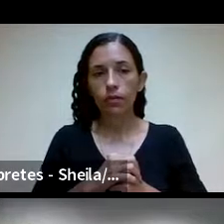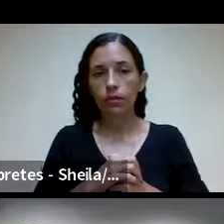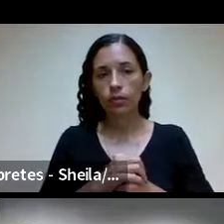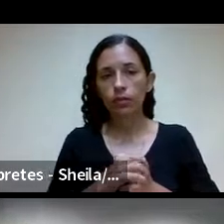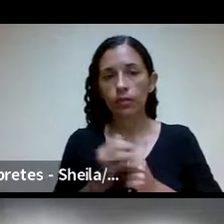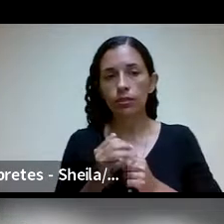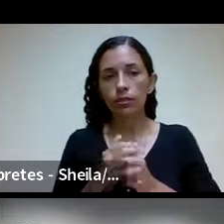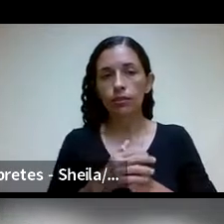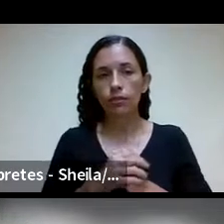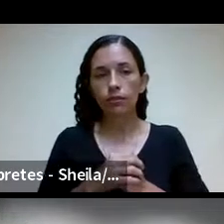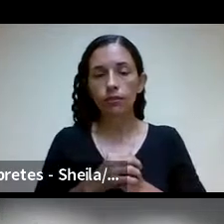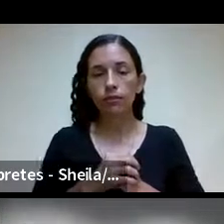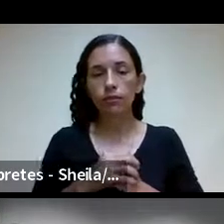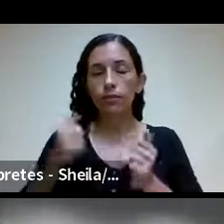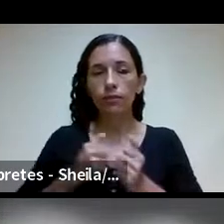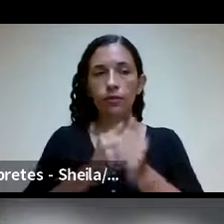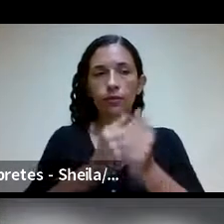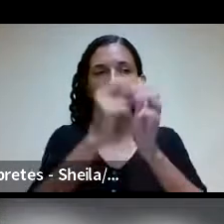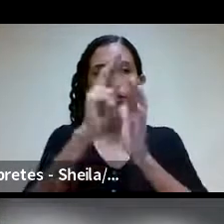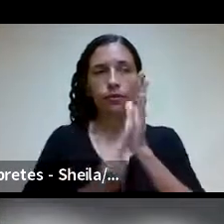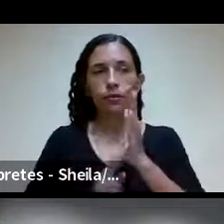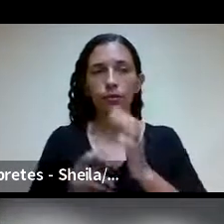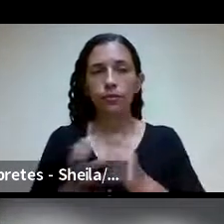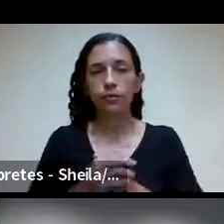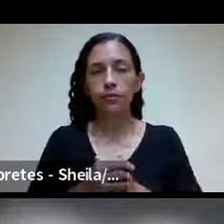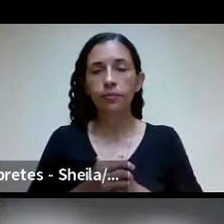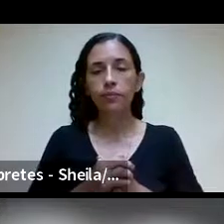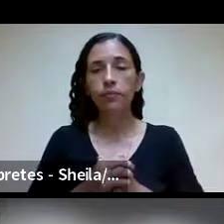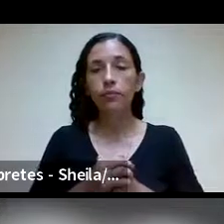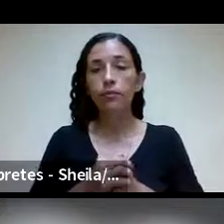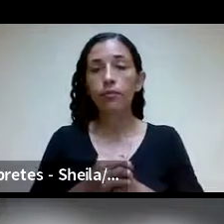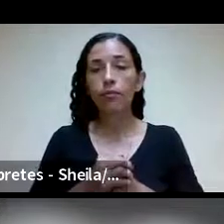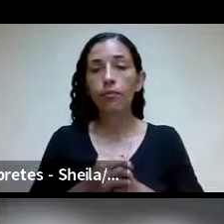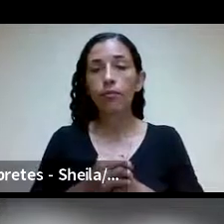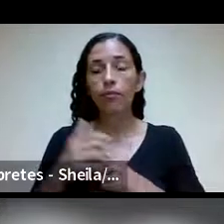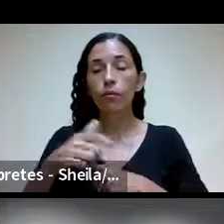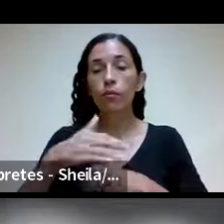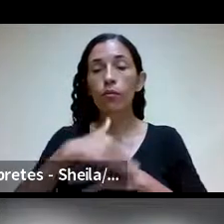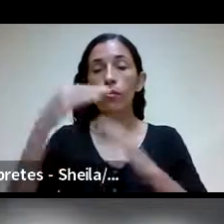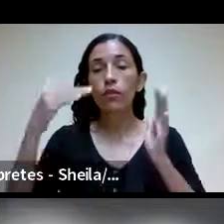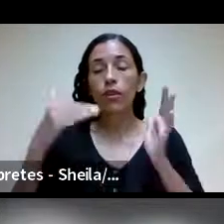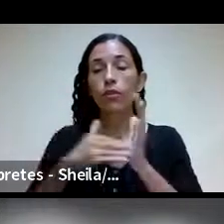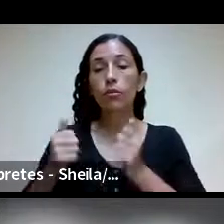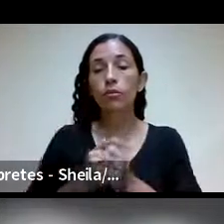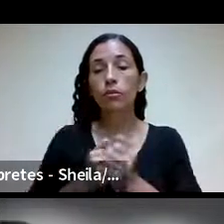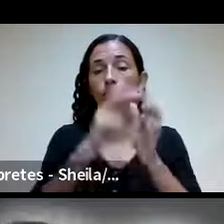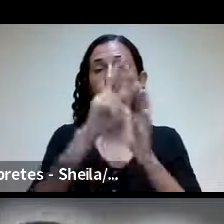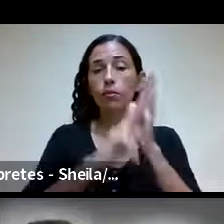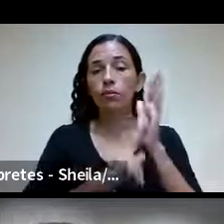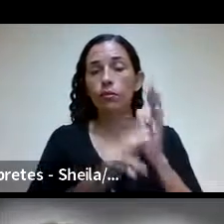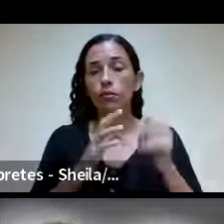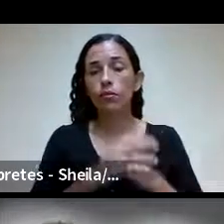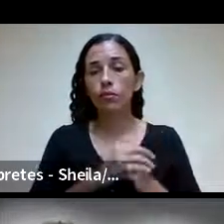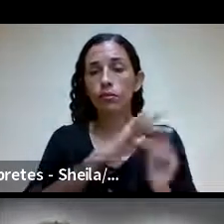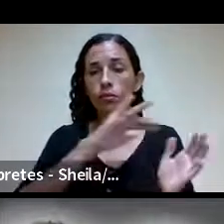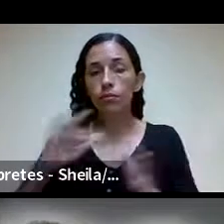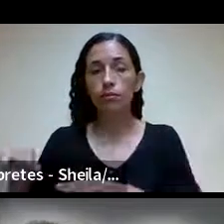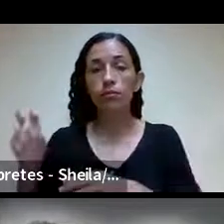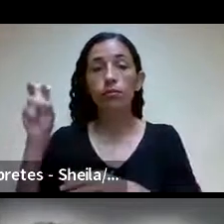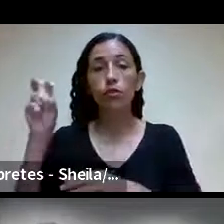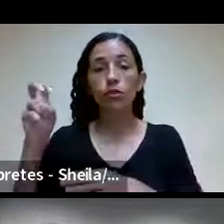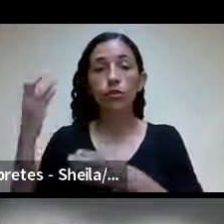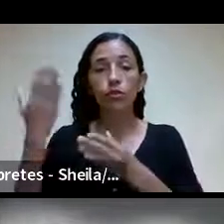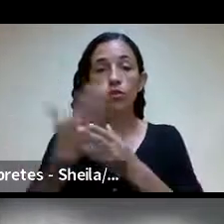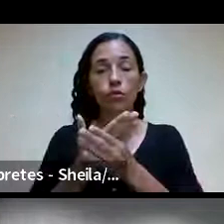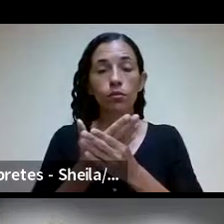Senhor presidente, eu acompanho. Proclamo que, a unanimidade, o tribunal acompanhou o voto do seu relator. O quinto processo